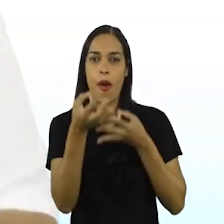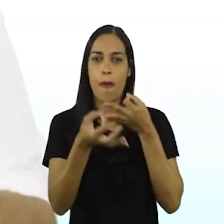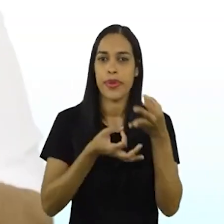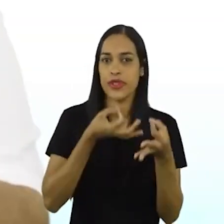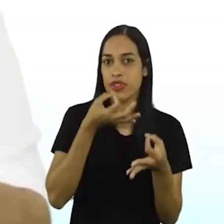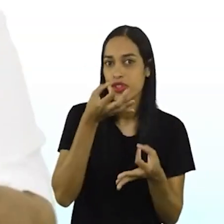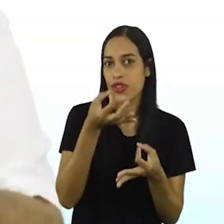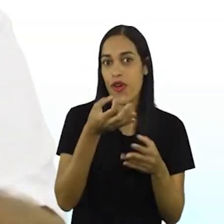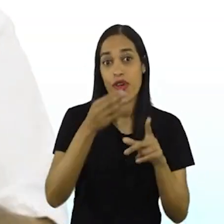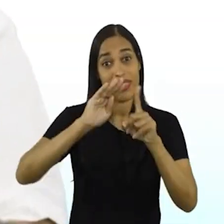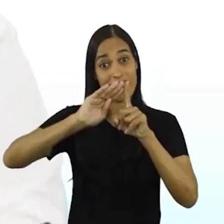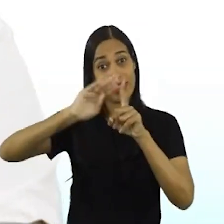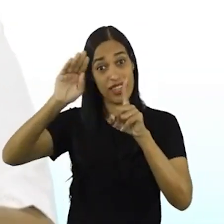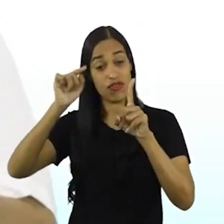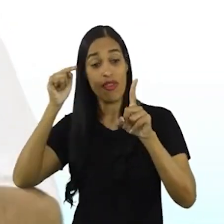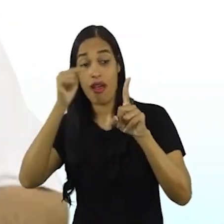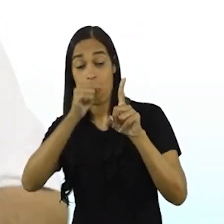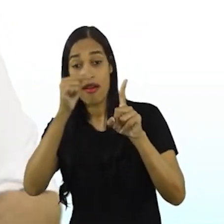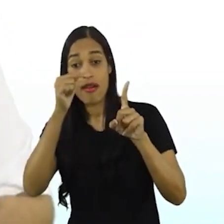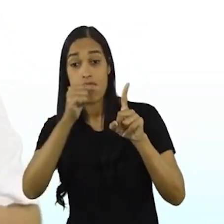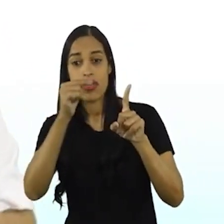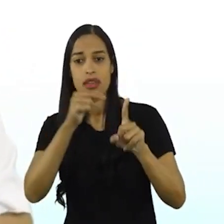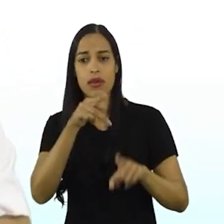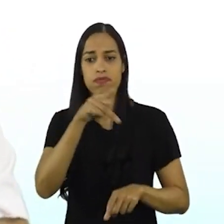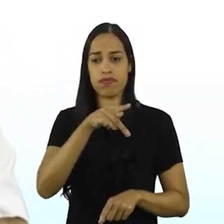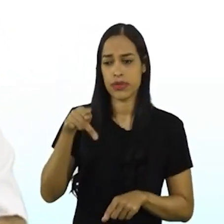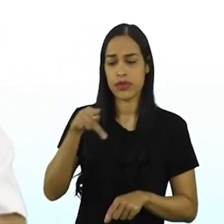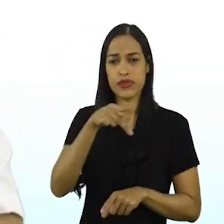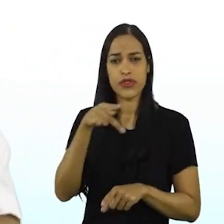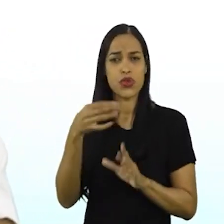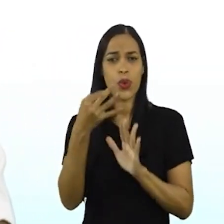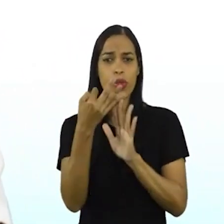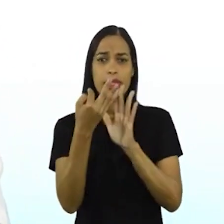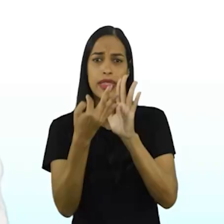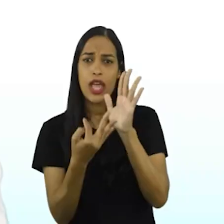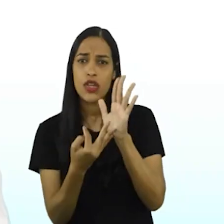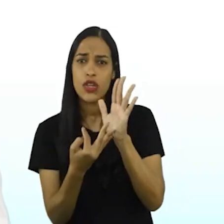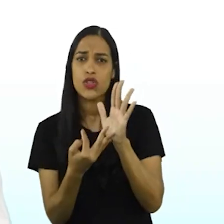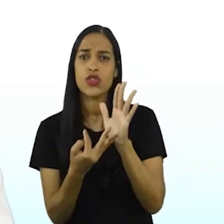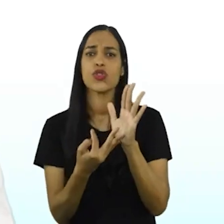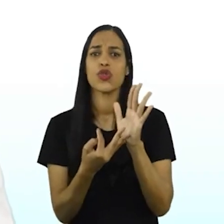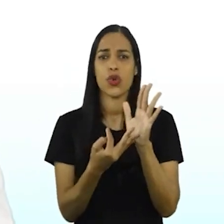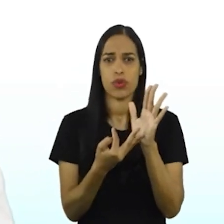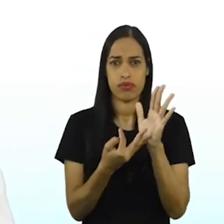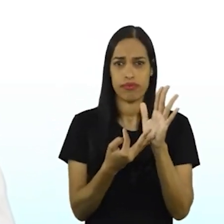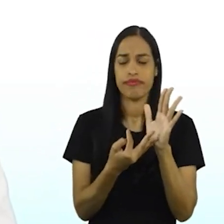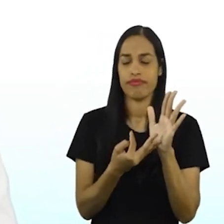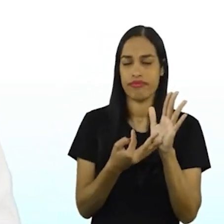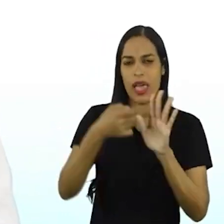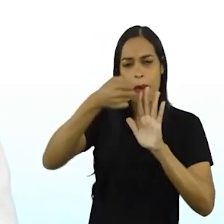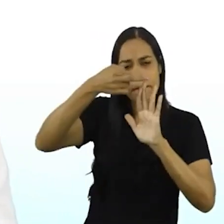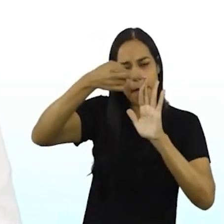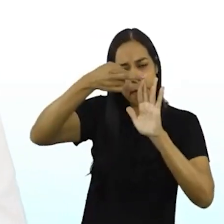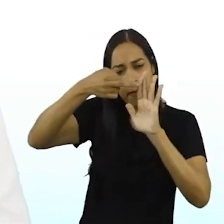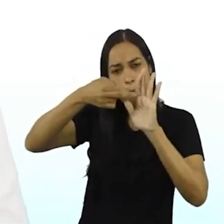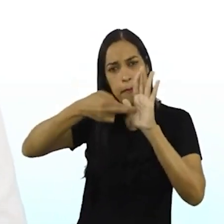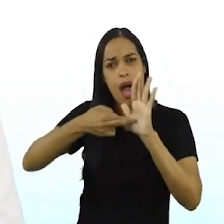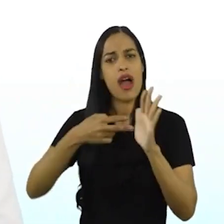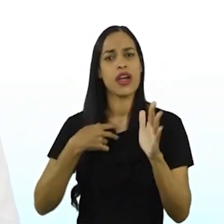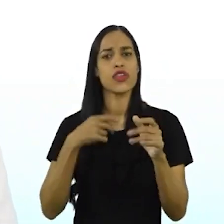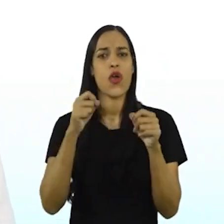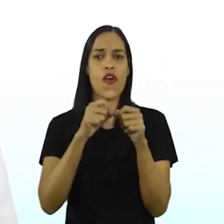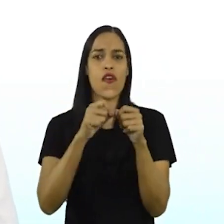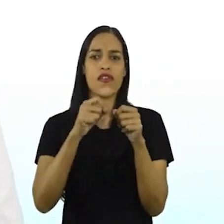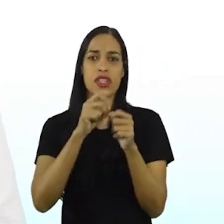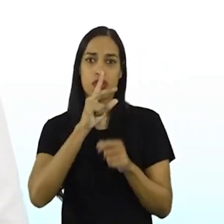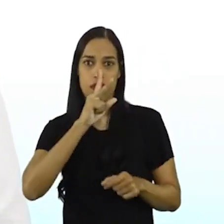opiniões, destaca aí. Ô professor, então um texto dissertativo, argumentativo, que eu faço lá no